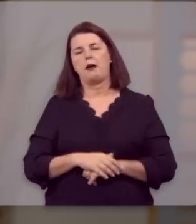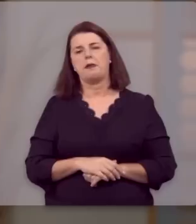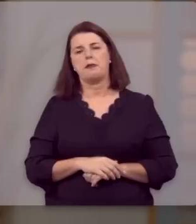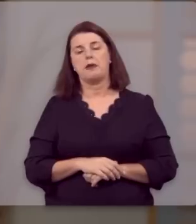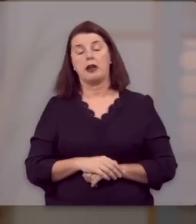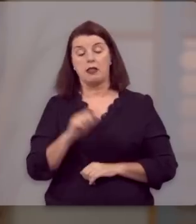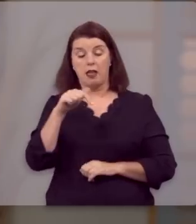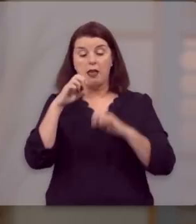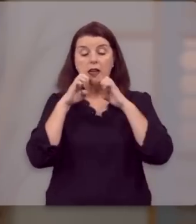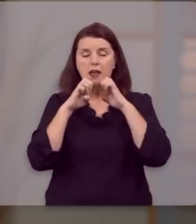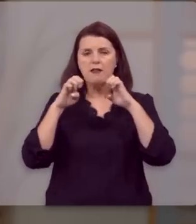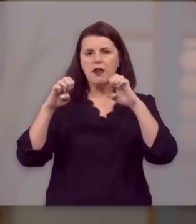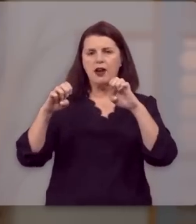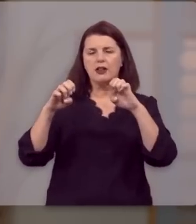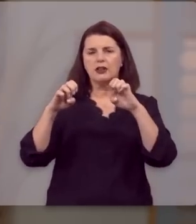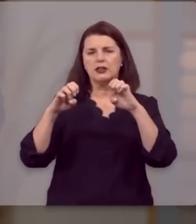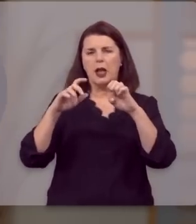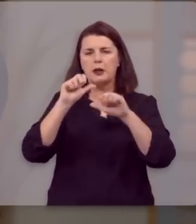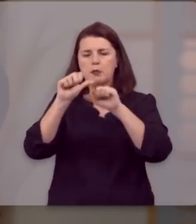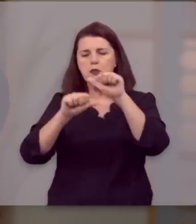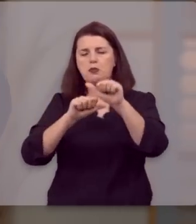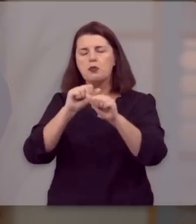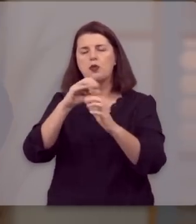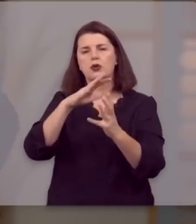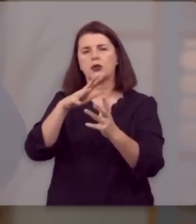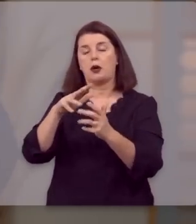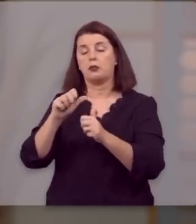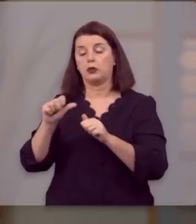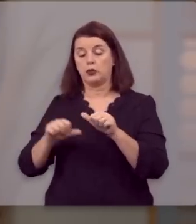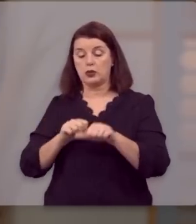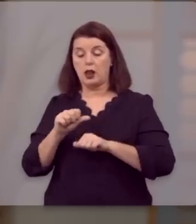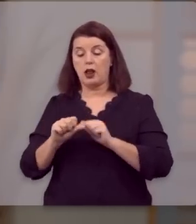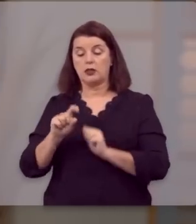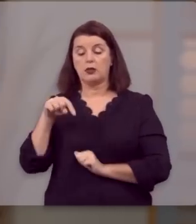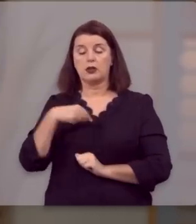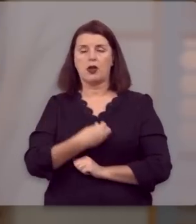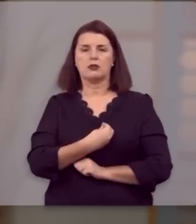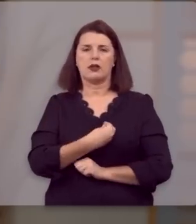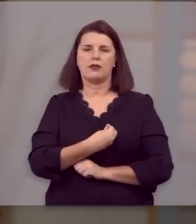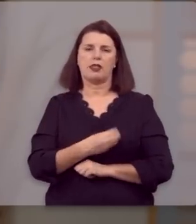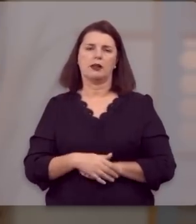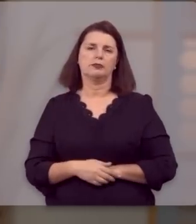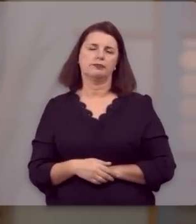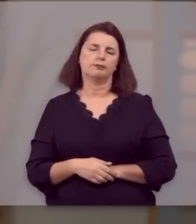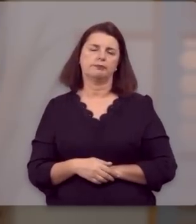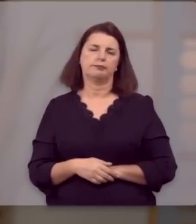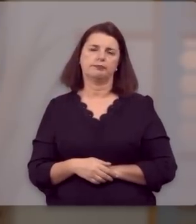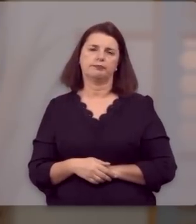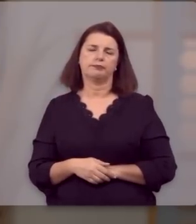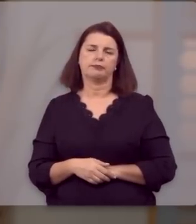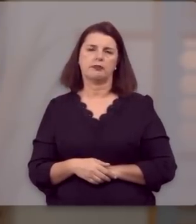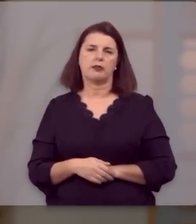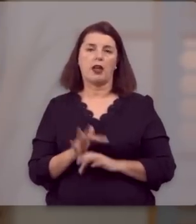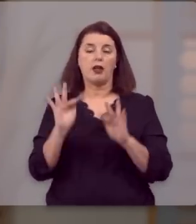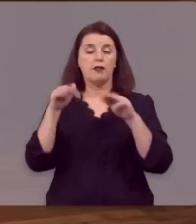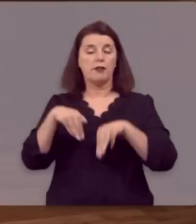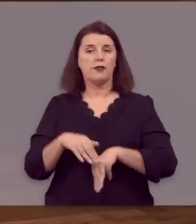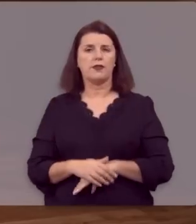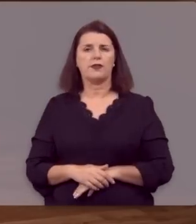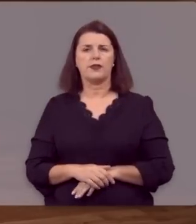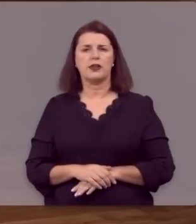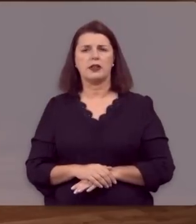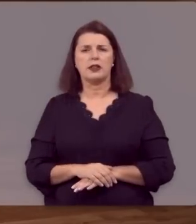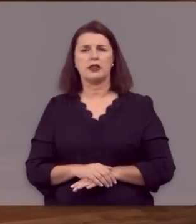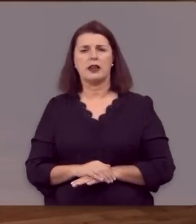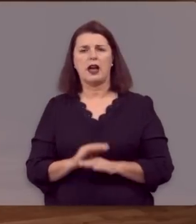proclamando de que este Evangelho que impacta o mundo, primeiro transformou a nossa própria vida. Mas